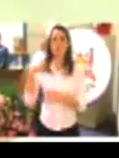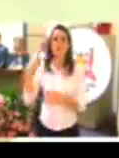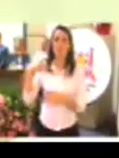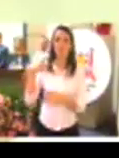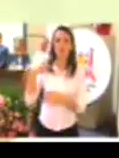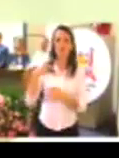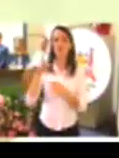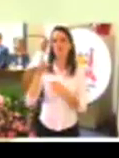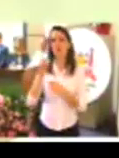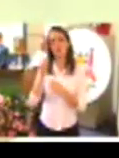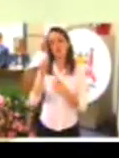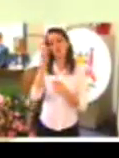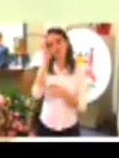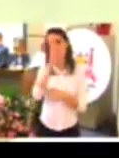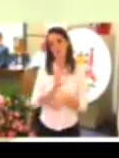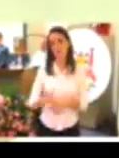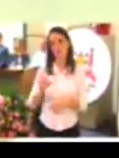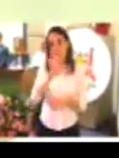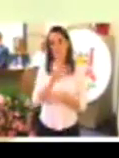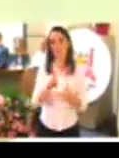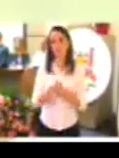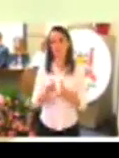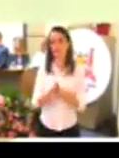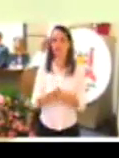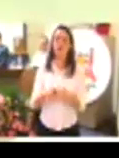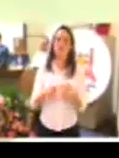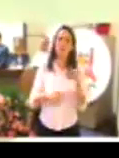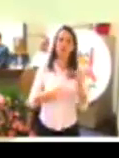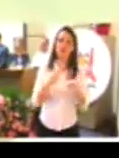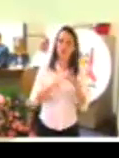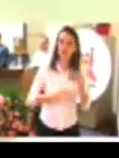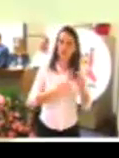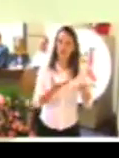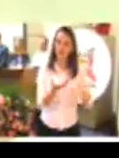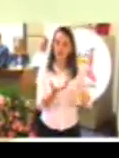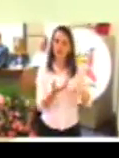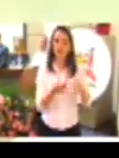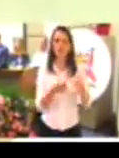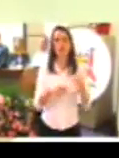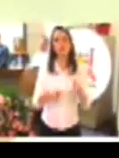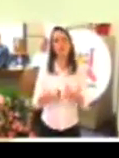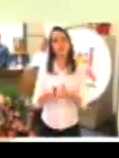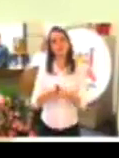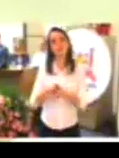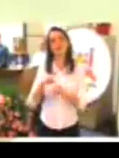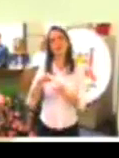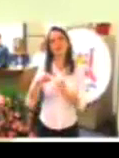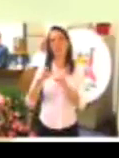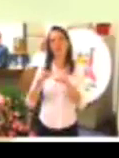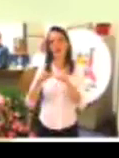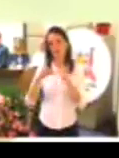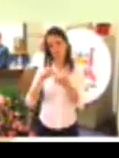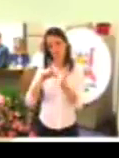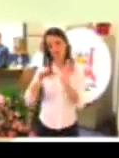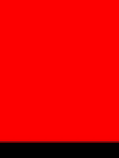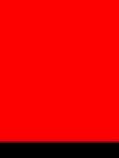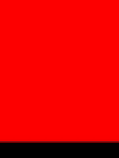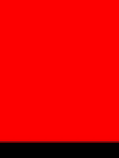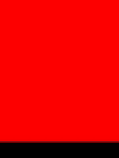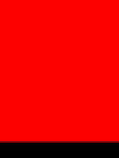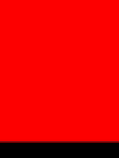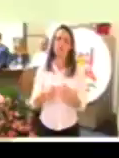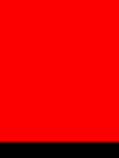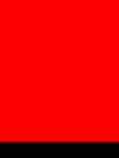em todas as esferas do Parlamento, seja nos gabinetes, nas comissões, no plenário e na